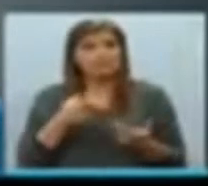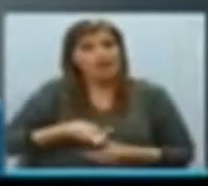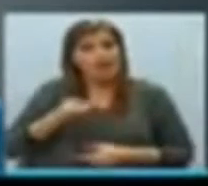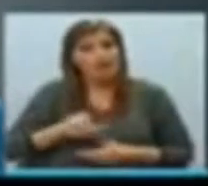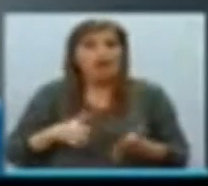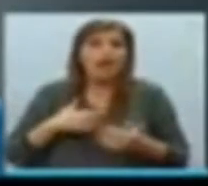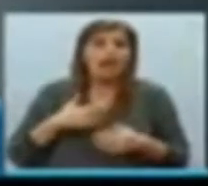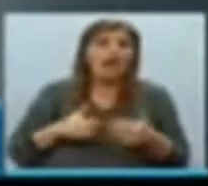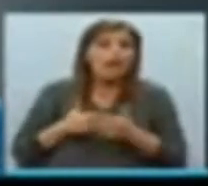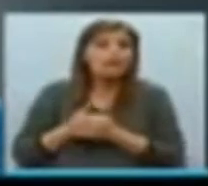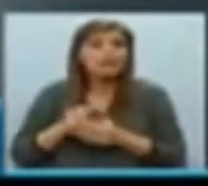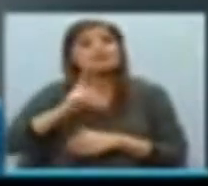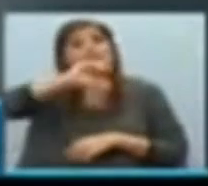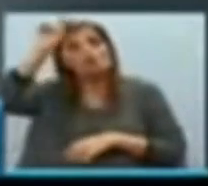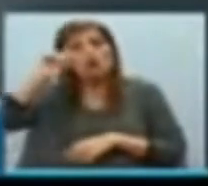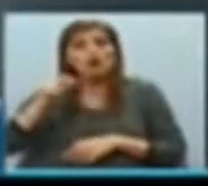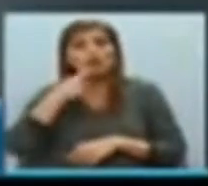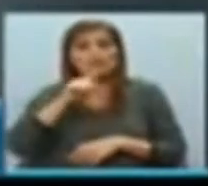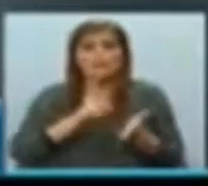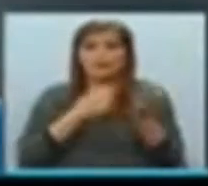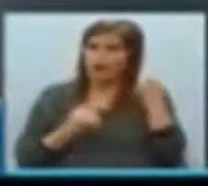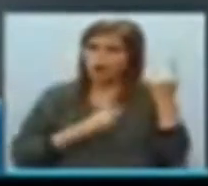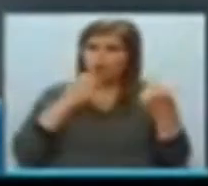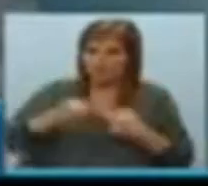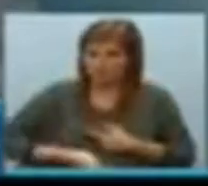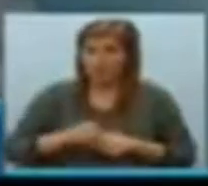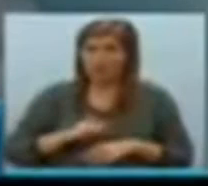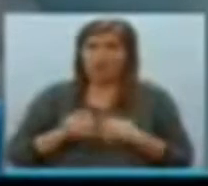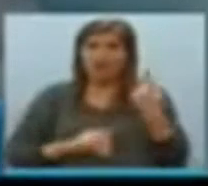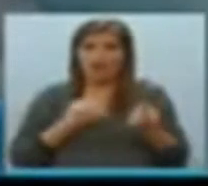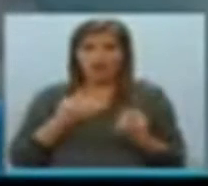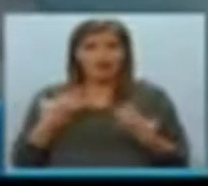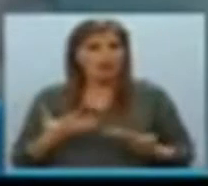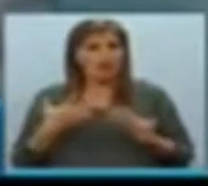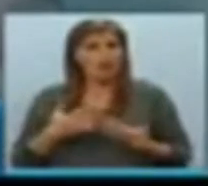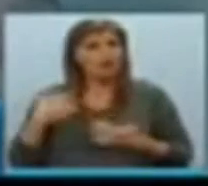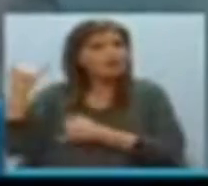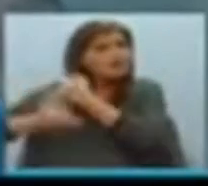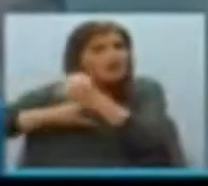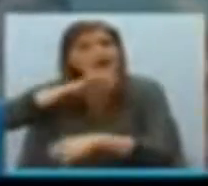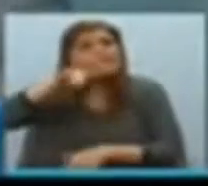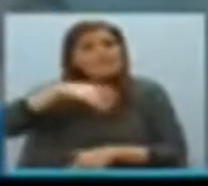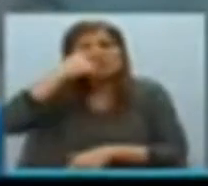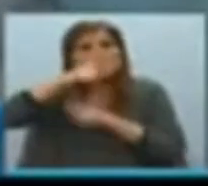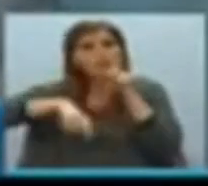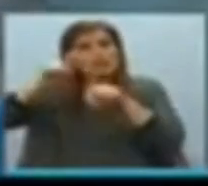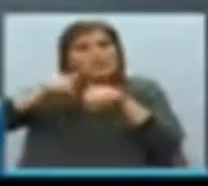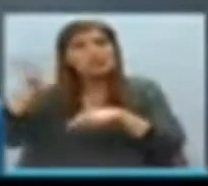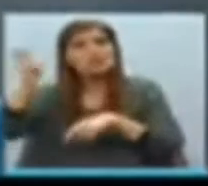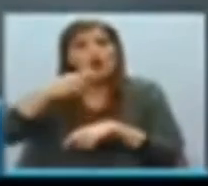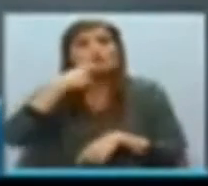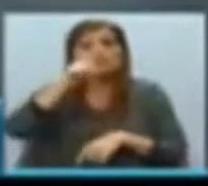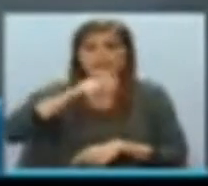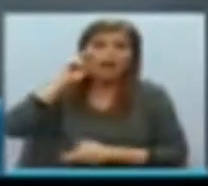sair pra pra américo dias o que vai ficar é mulher dentro do projeto também voltam à procura da história